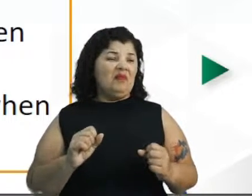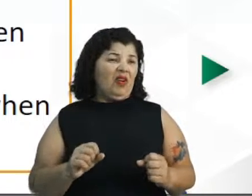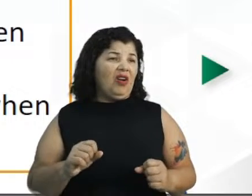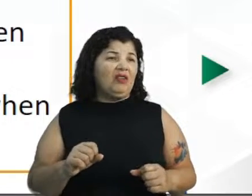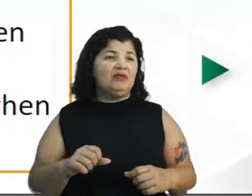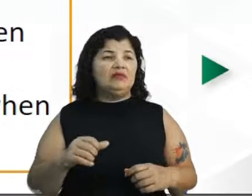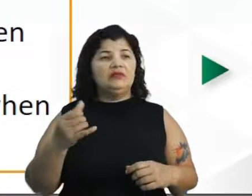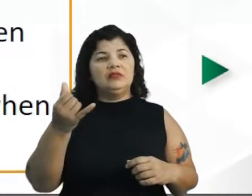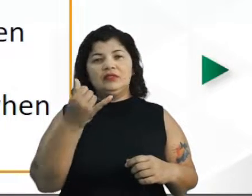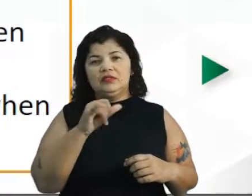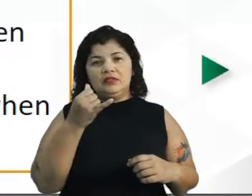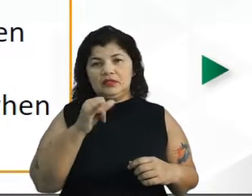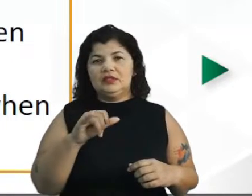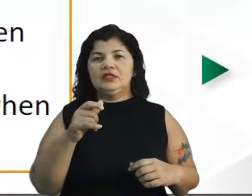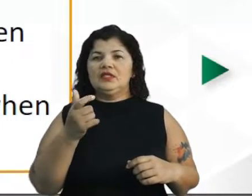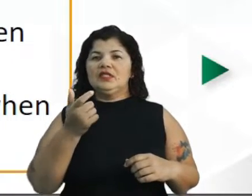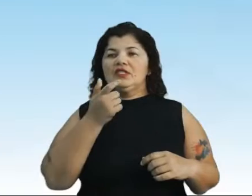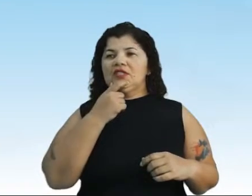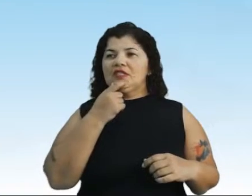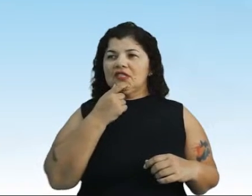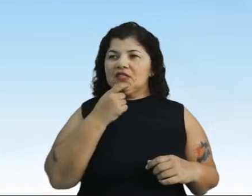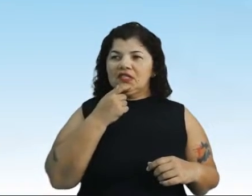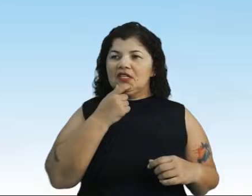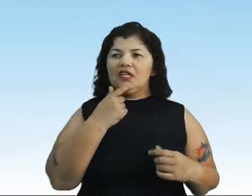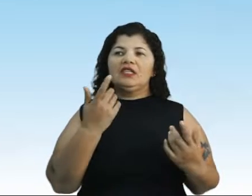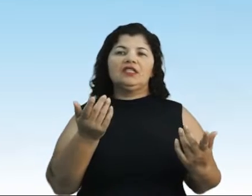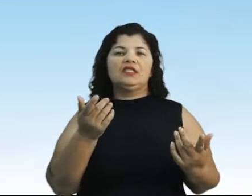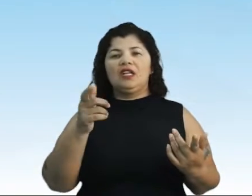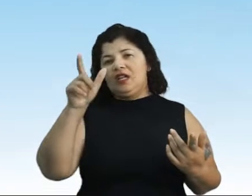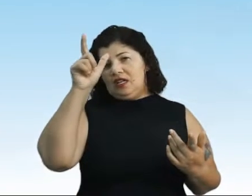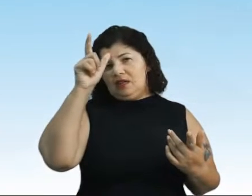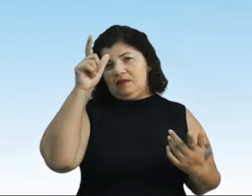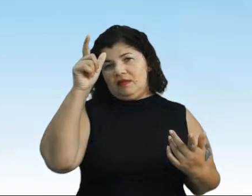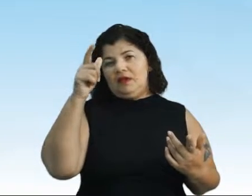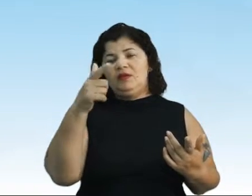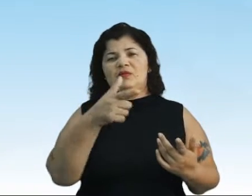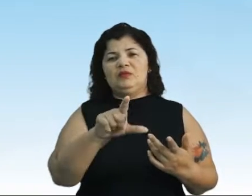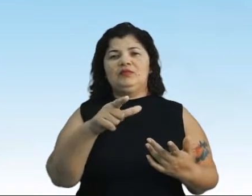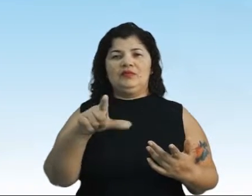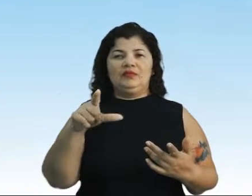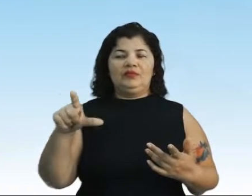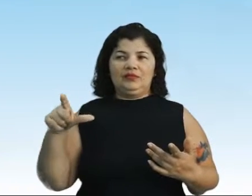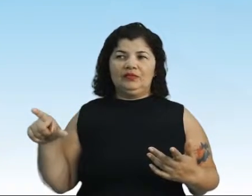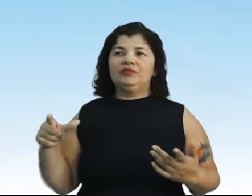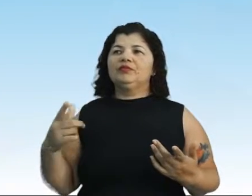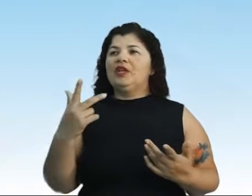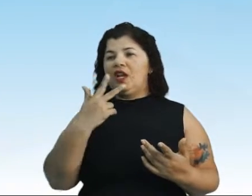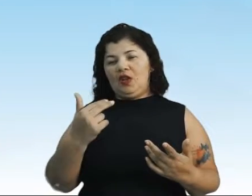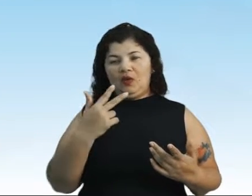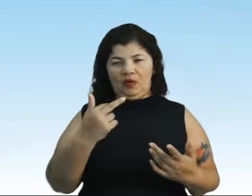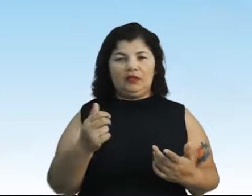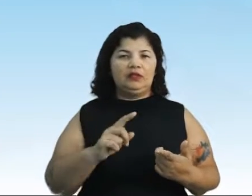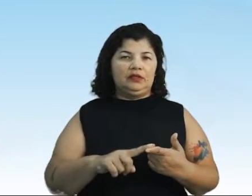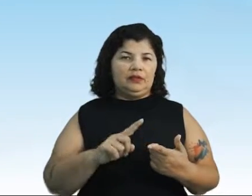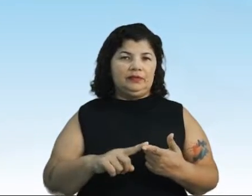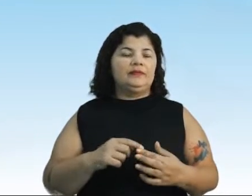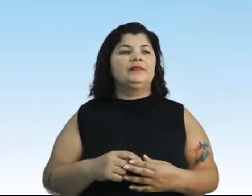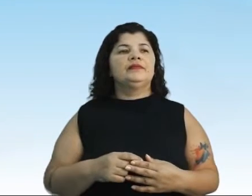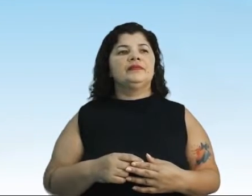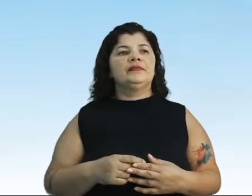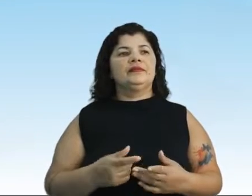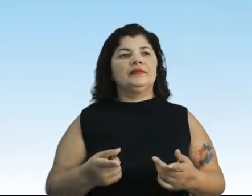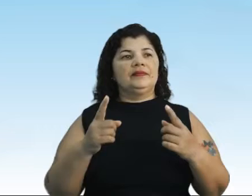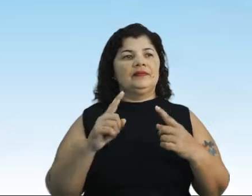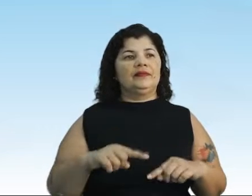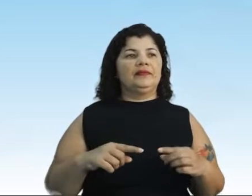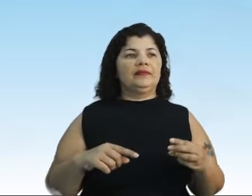italiano, inglês, German, alemão, tantas outras linguagens também. E na terceira